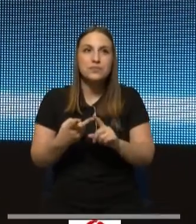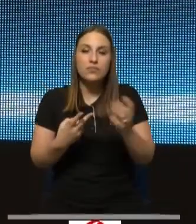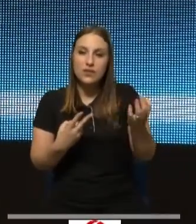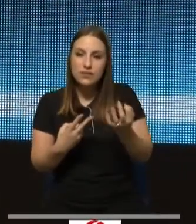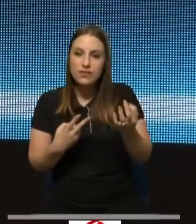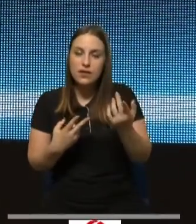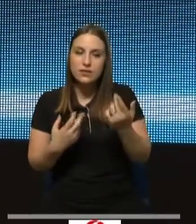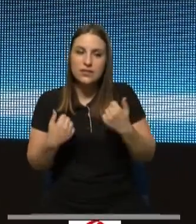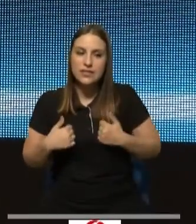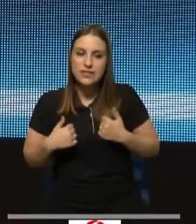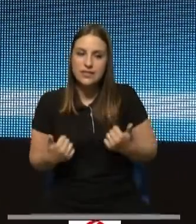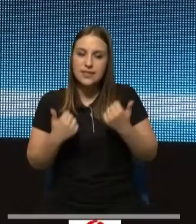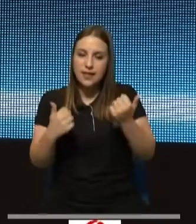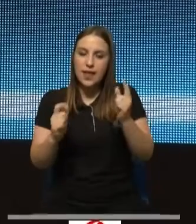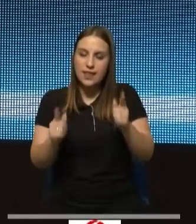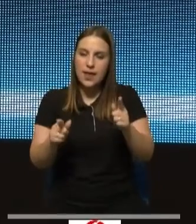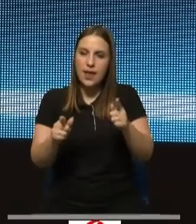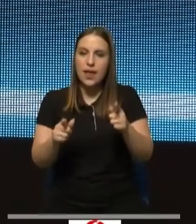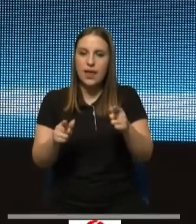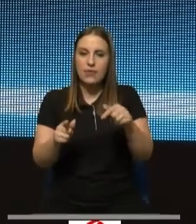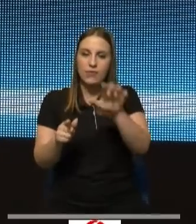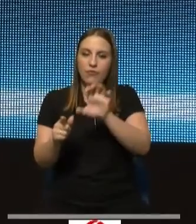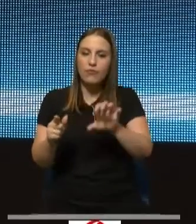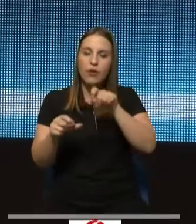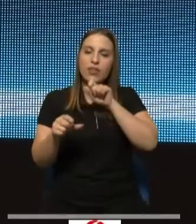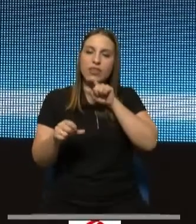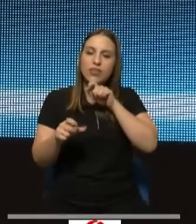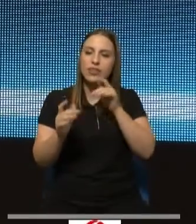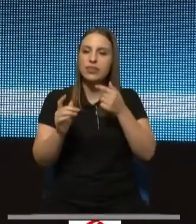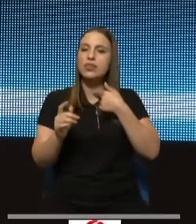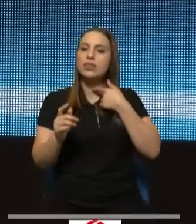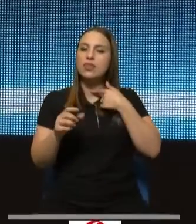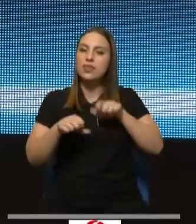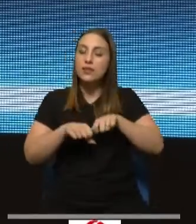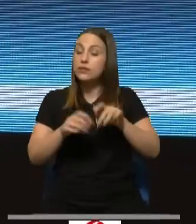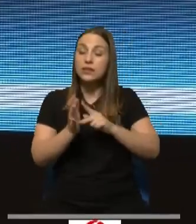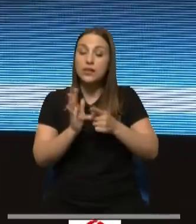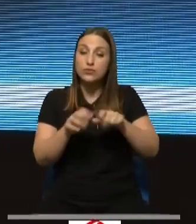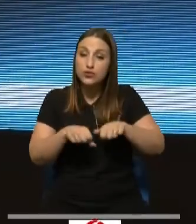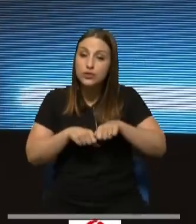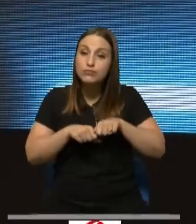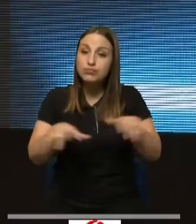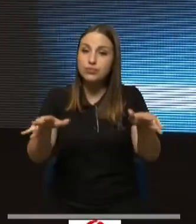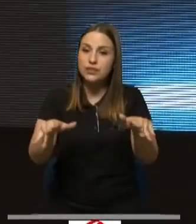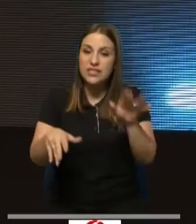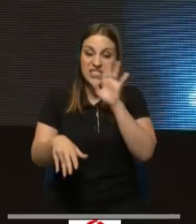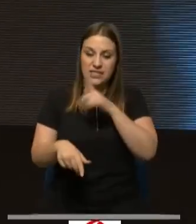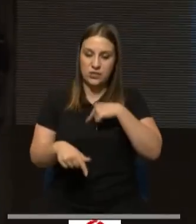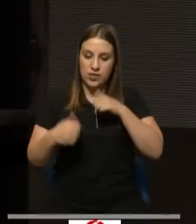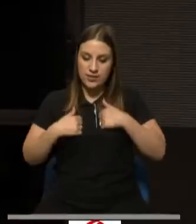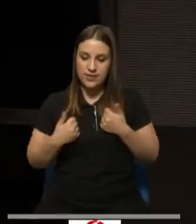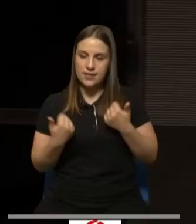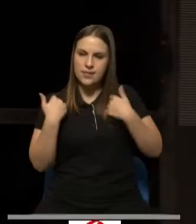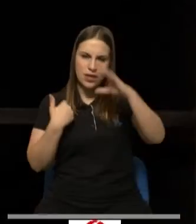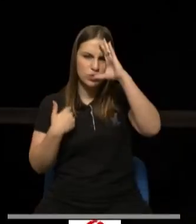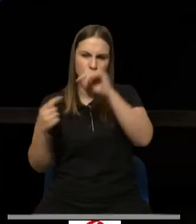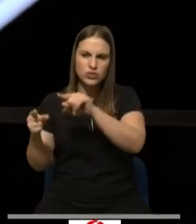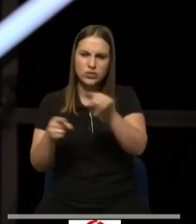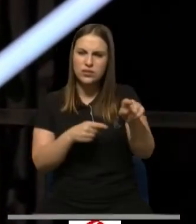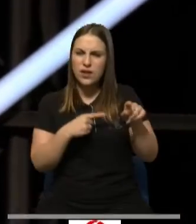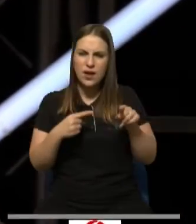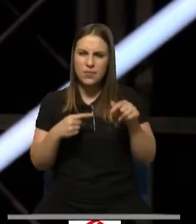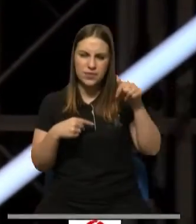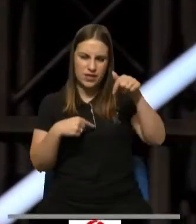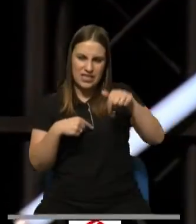é a plataforma da difusão da tecnologia. E, portanto, se nós não tivermos a cidade na linha da frente da difusão de tudo isto que